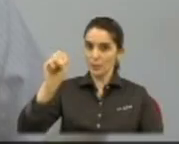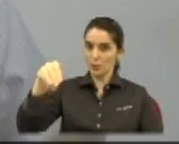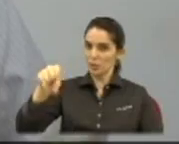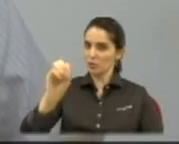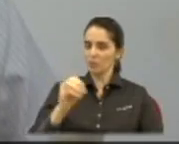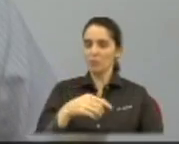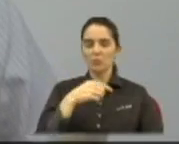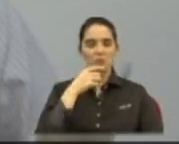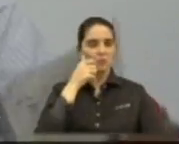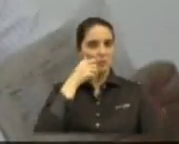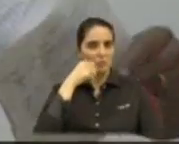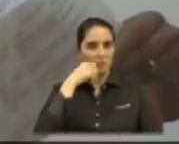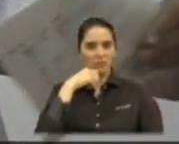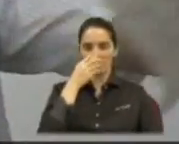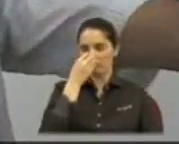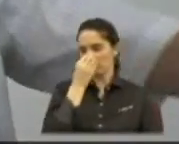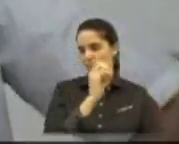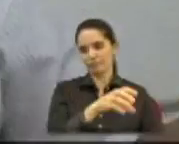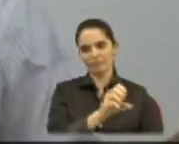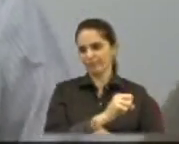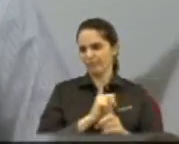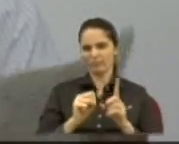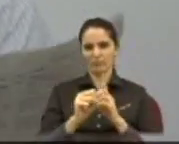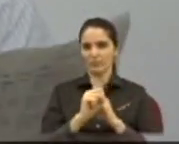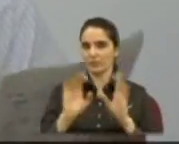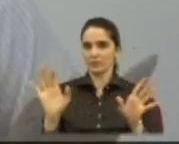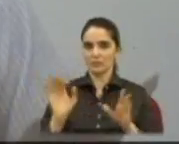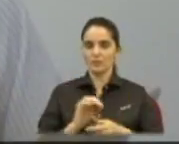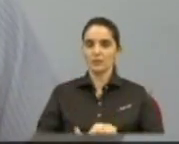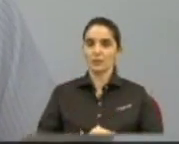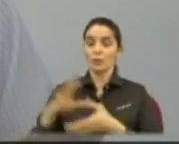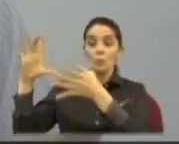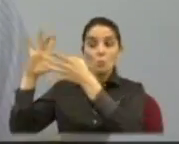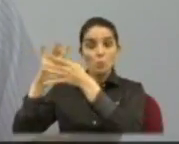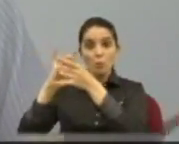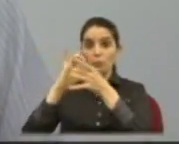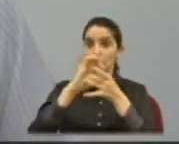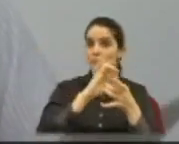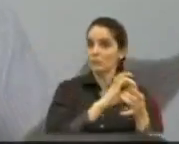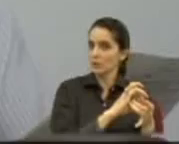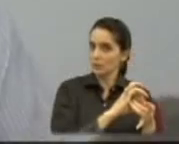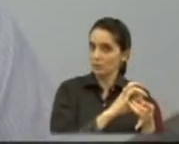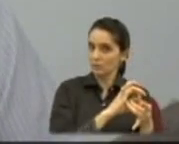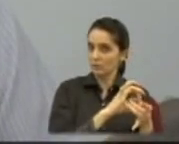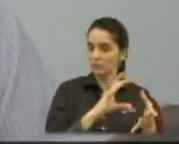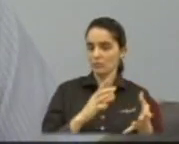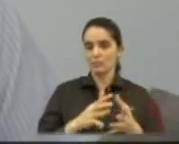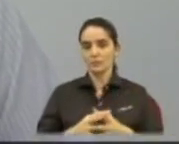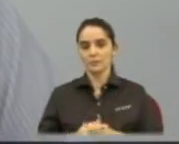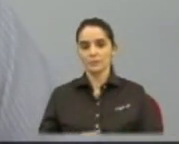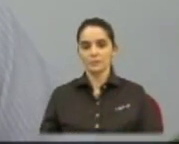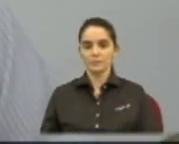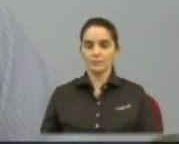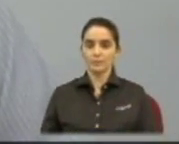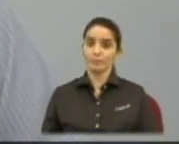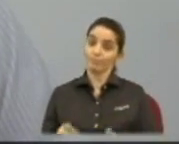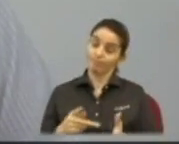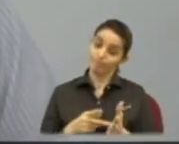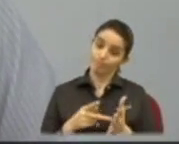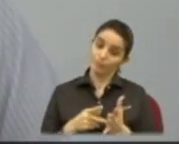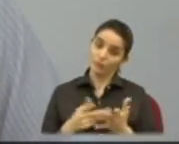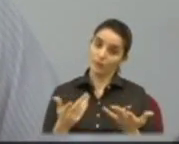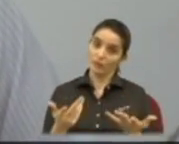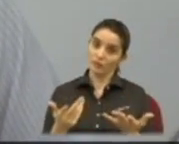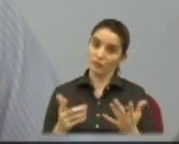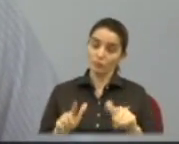muita importância para a sociedade, ela está falando dentro de um contexto, né? O que não deixa de ser verdade. Tanto é